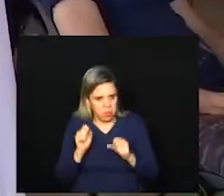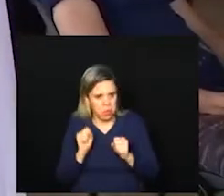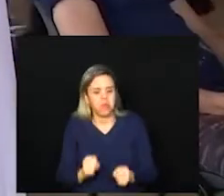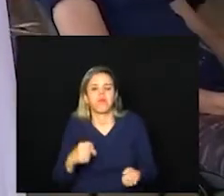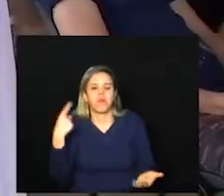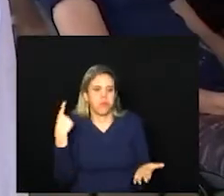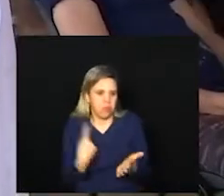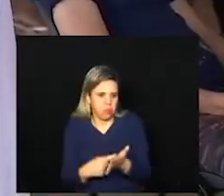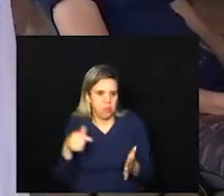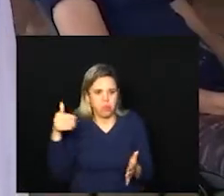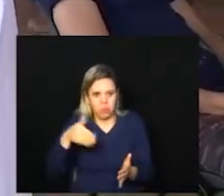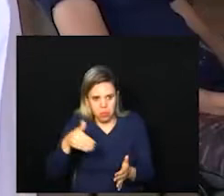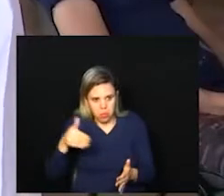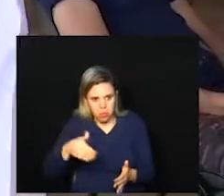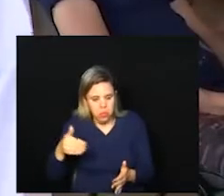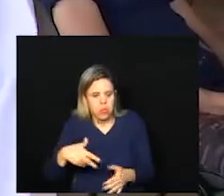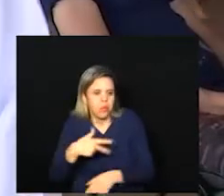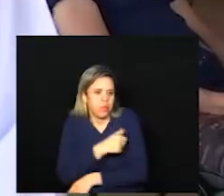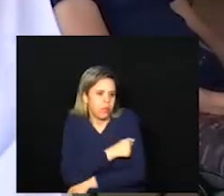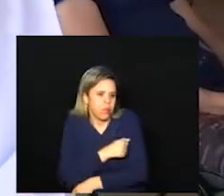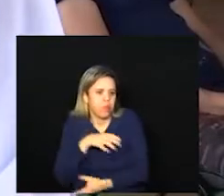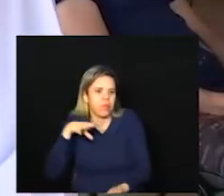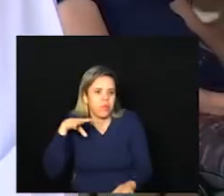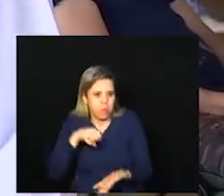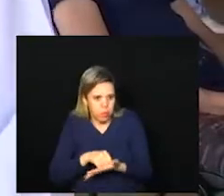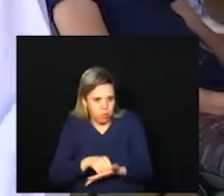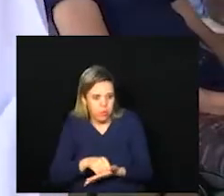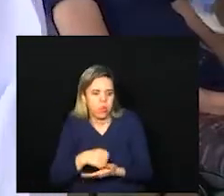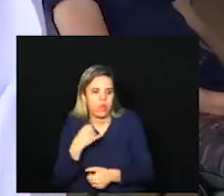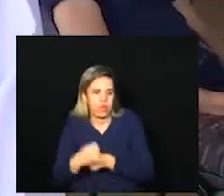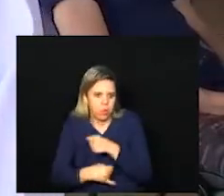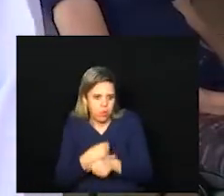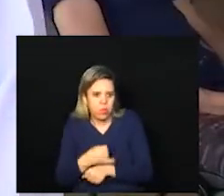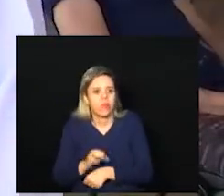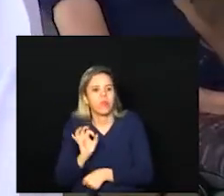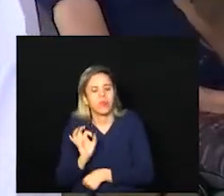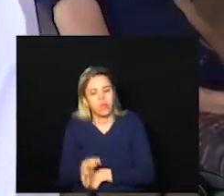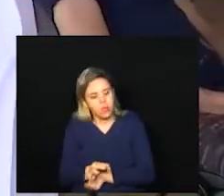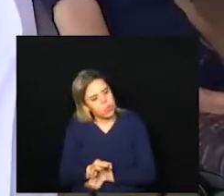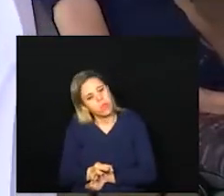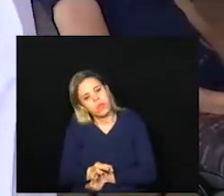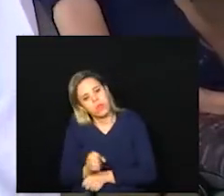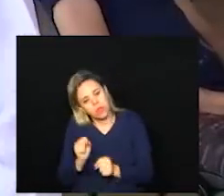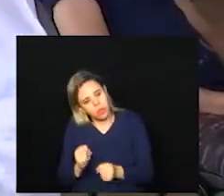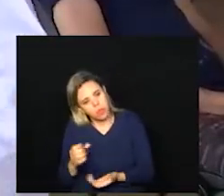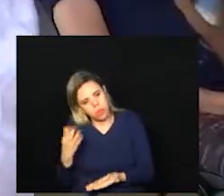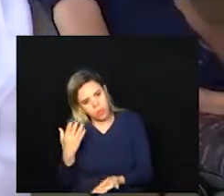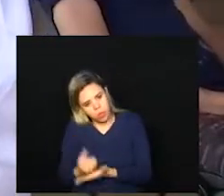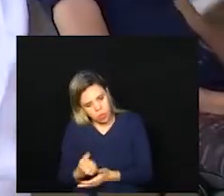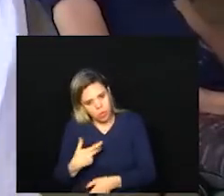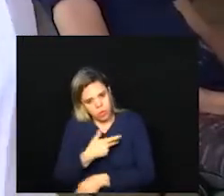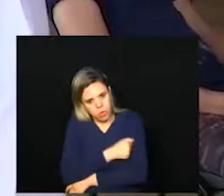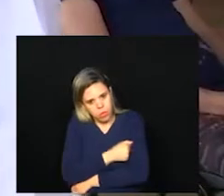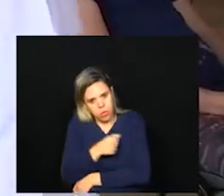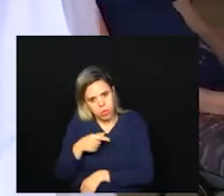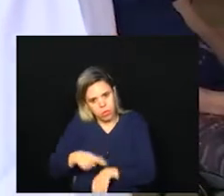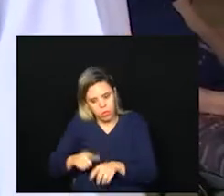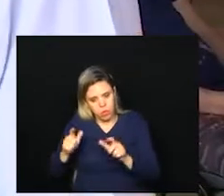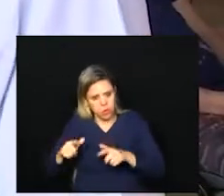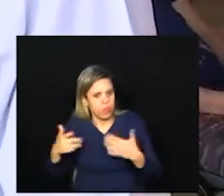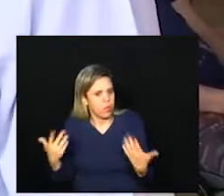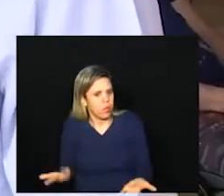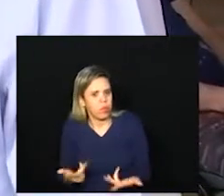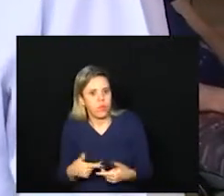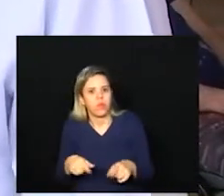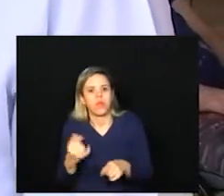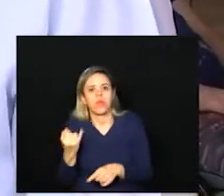pode ser vacinada aqui, desde que previamente cadastrada no site, para que possa receber a imunização neste local. E outra